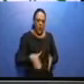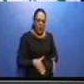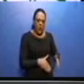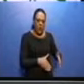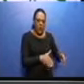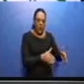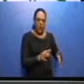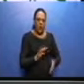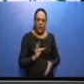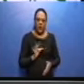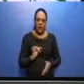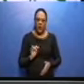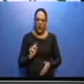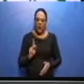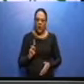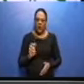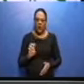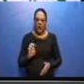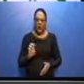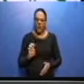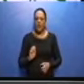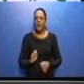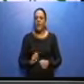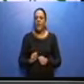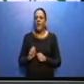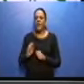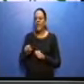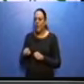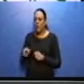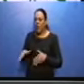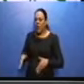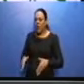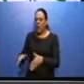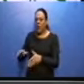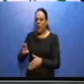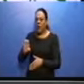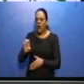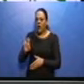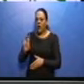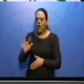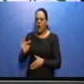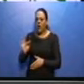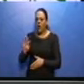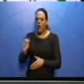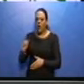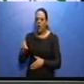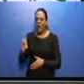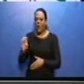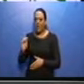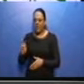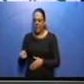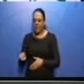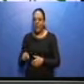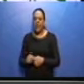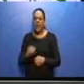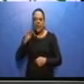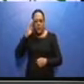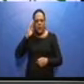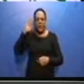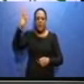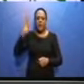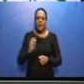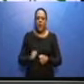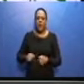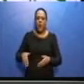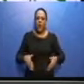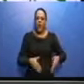aí o berço das primeiras civilizações humanas. A região que era